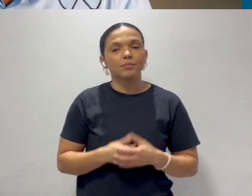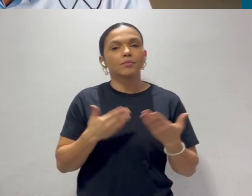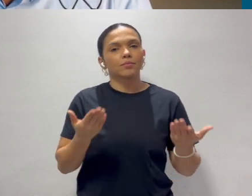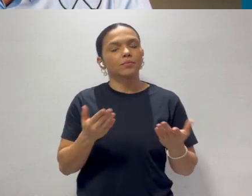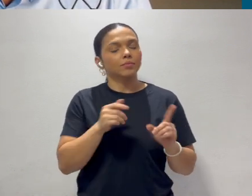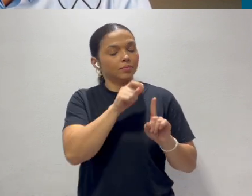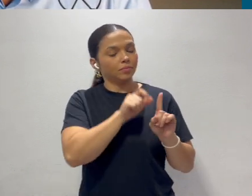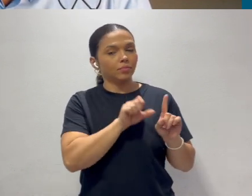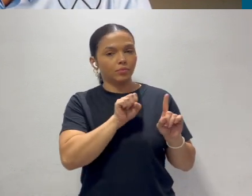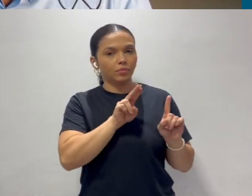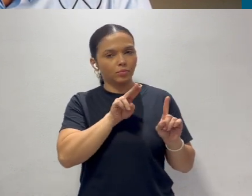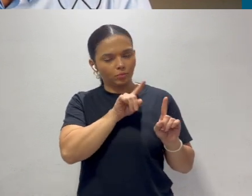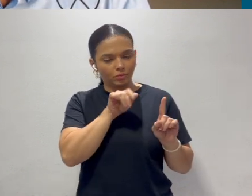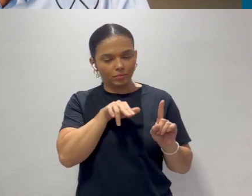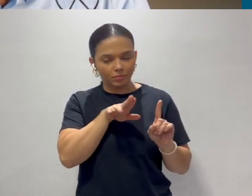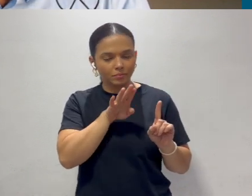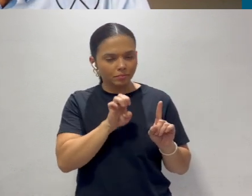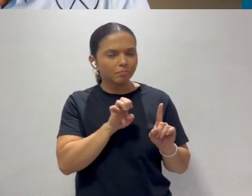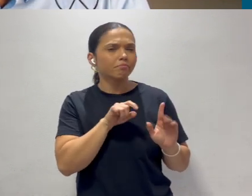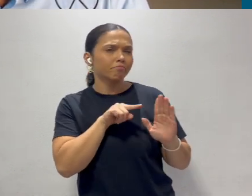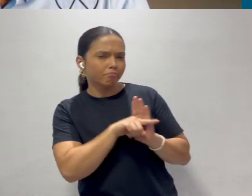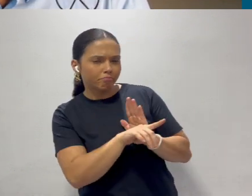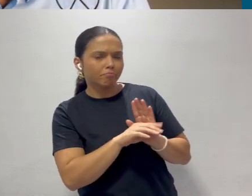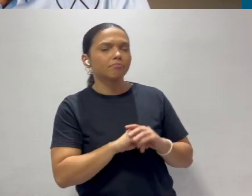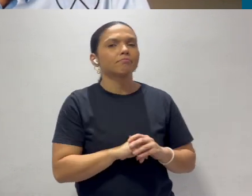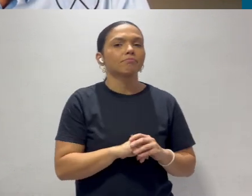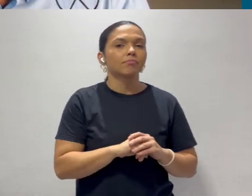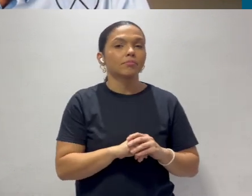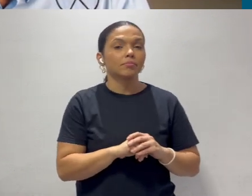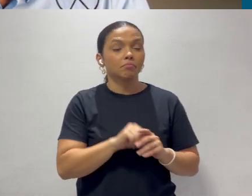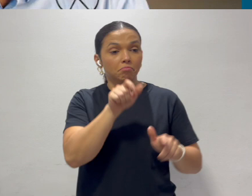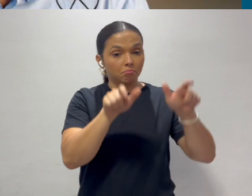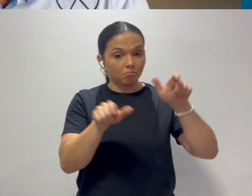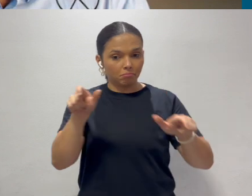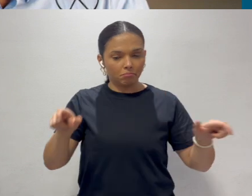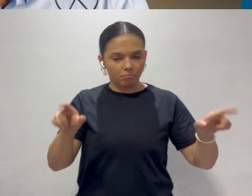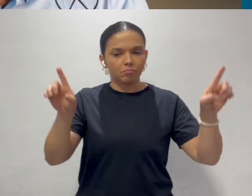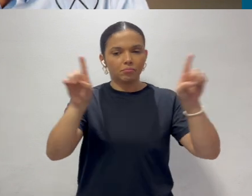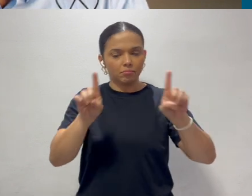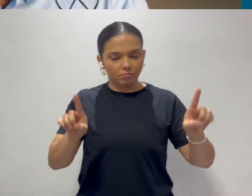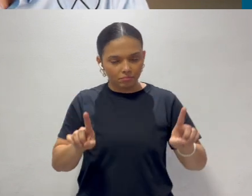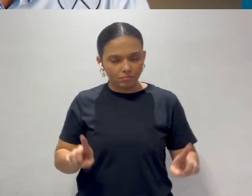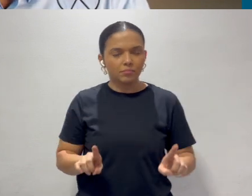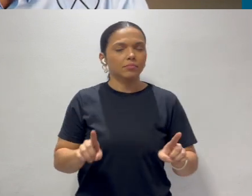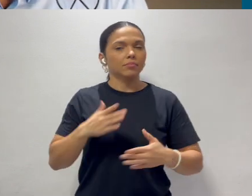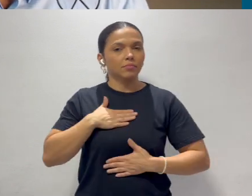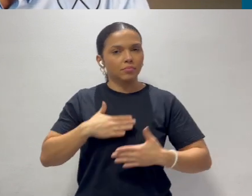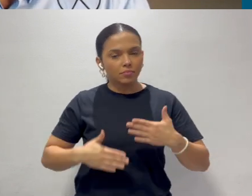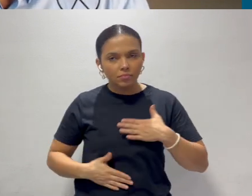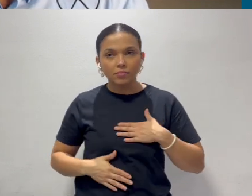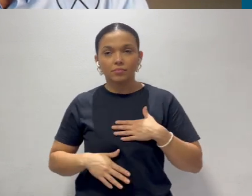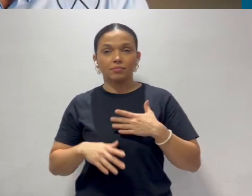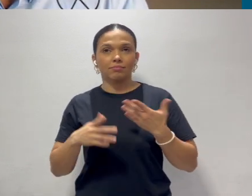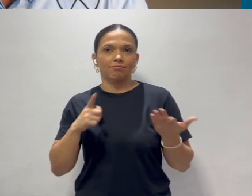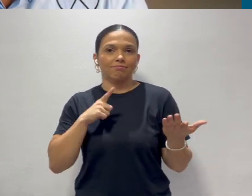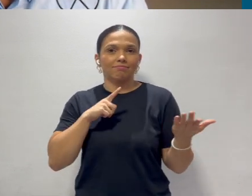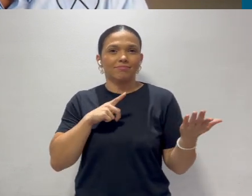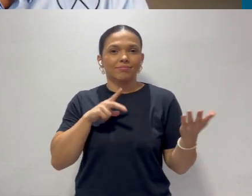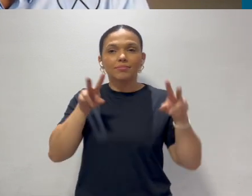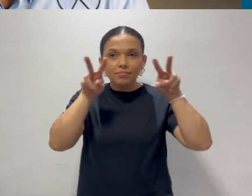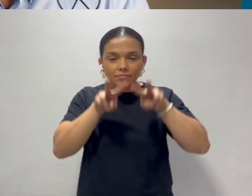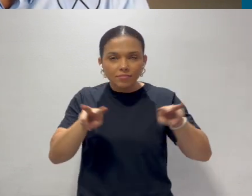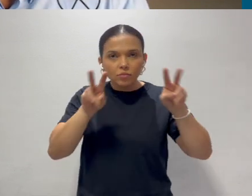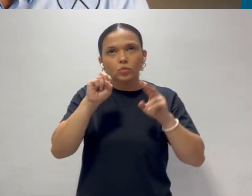Suzane, você acha que a pessoa com deficiência física, por ser uma deficiência visível